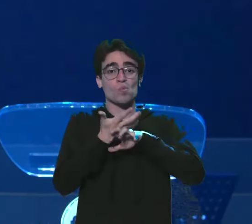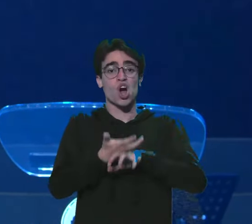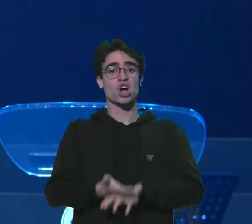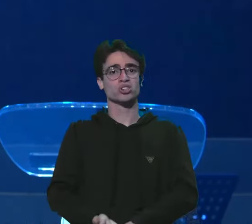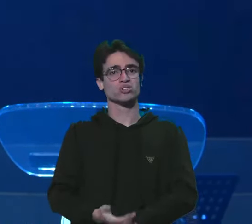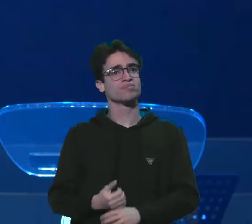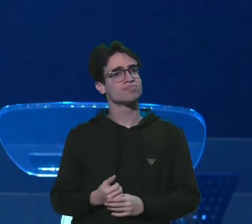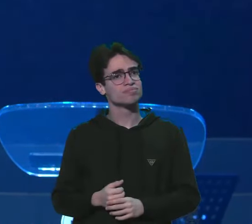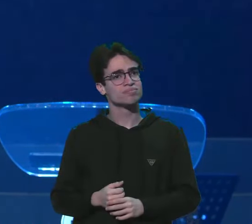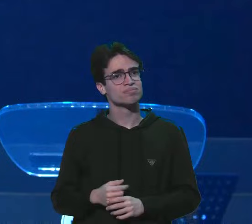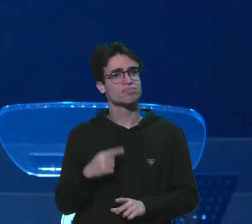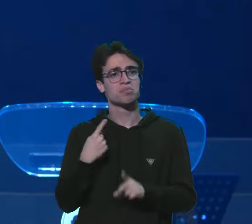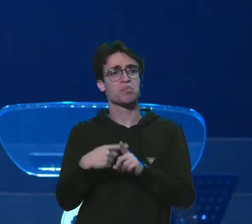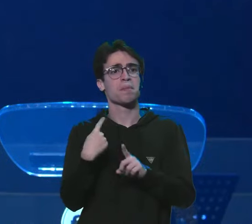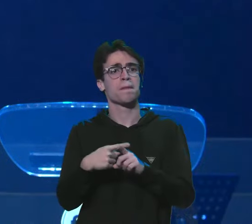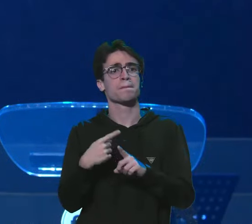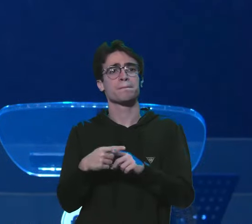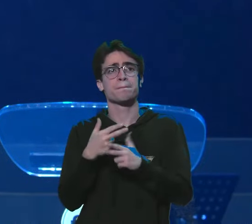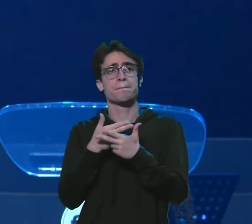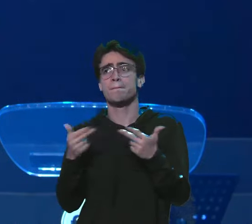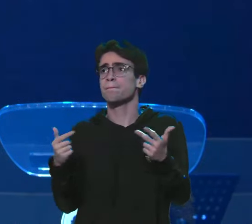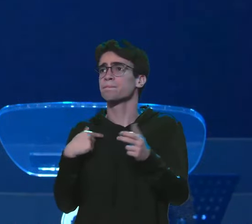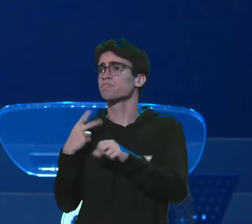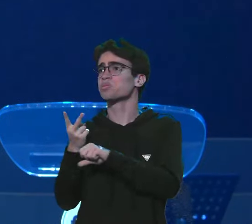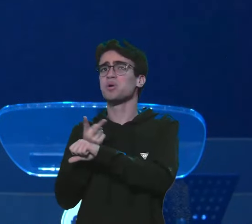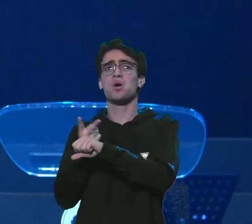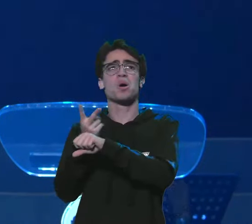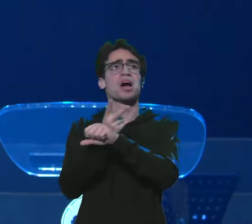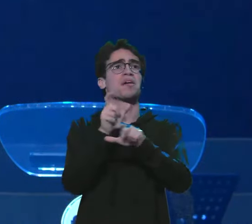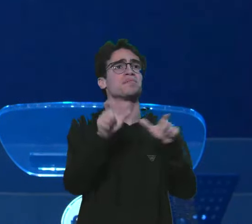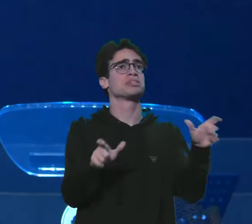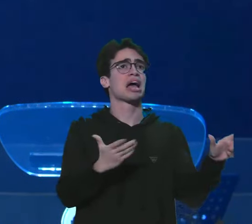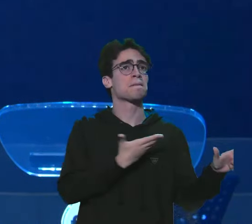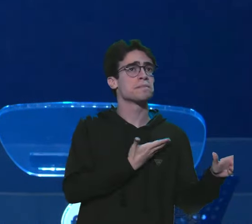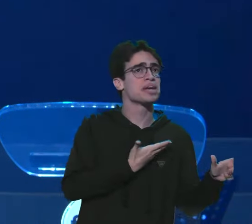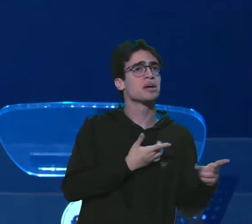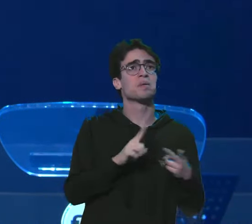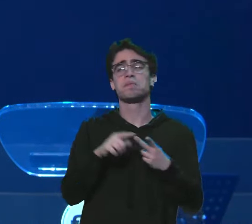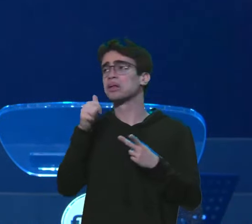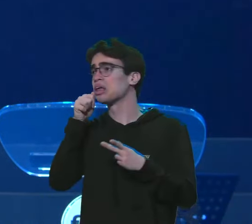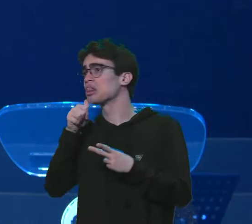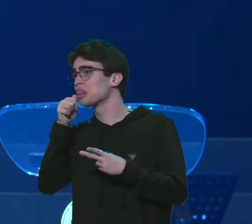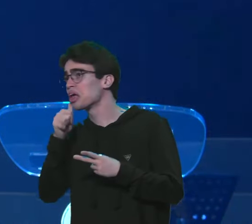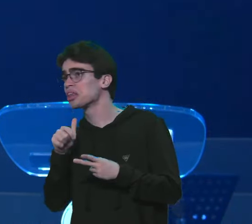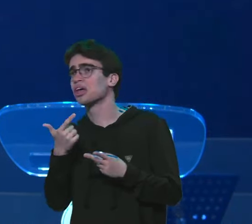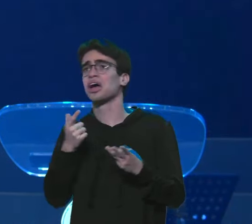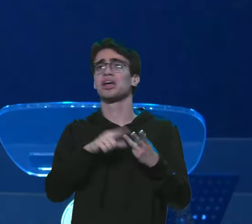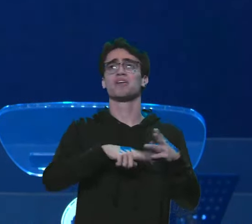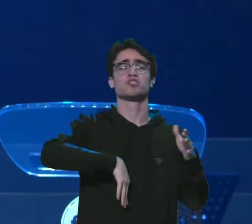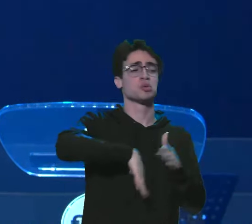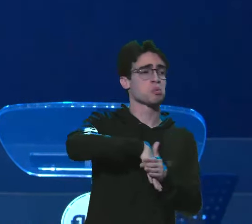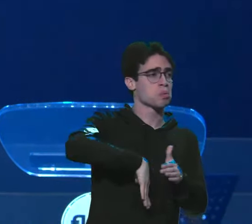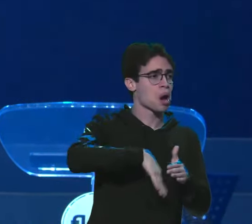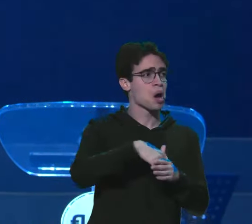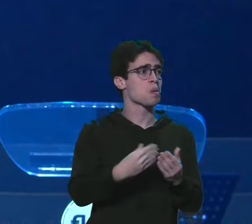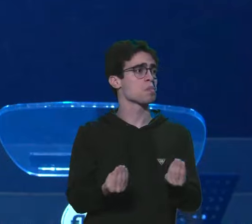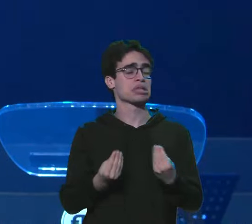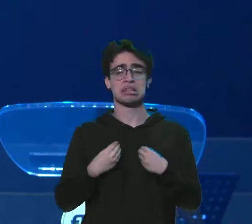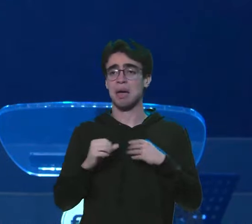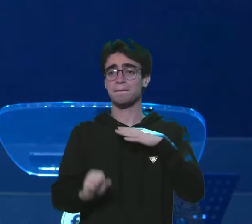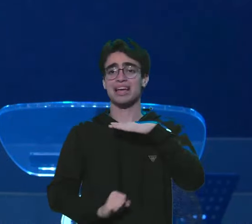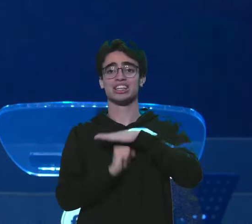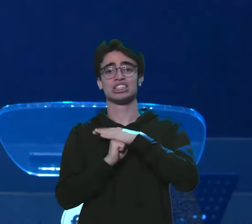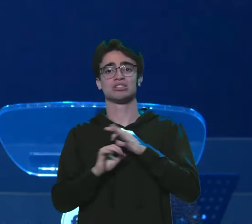que eu procurava nos amigos, nas meninas, no futebol, na torcida organizada, não me preenchia.